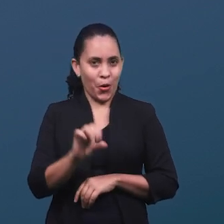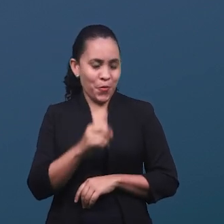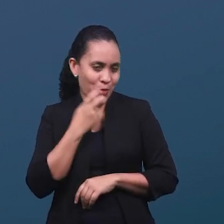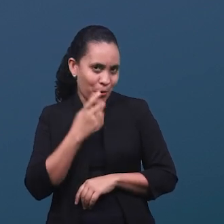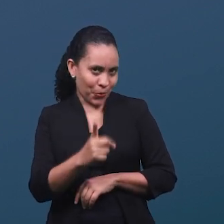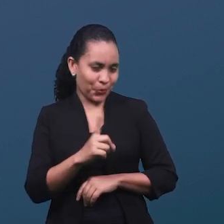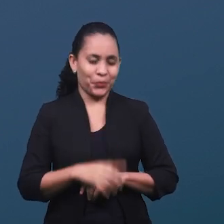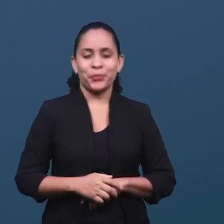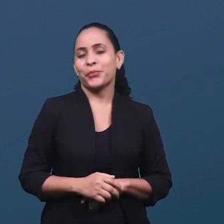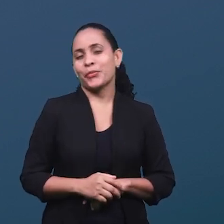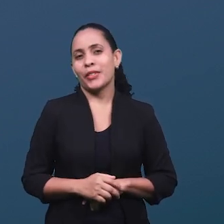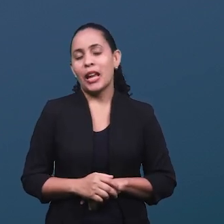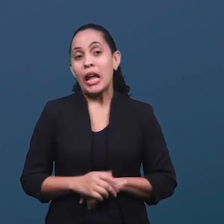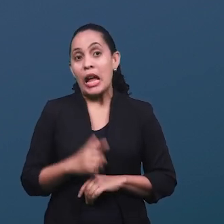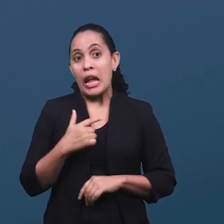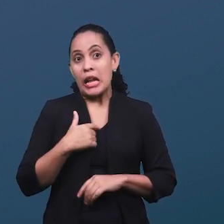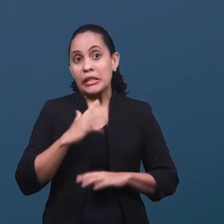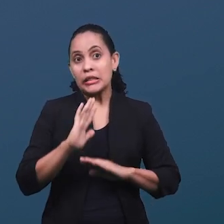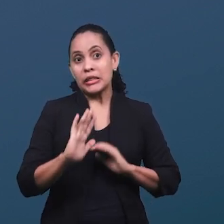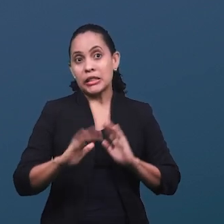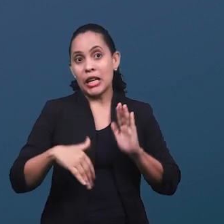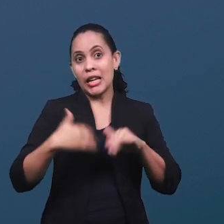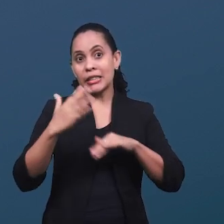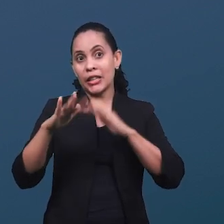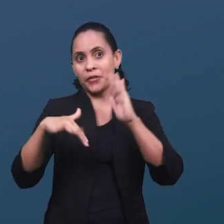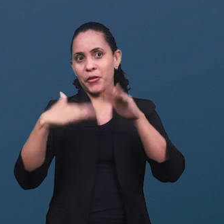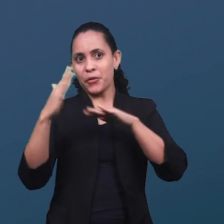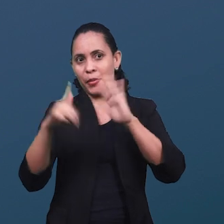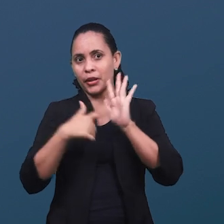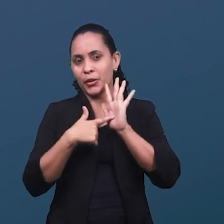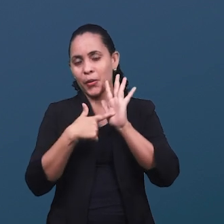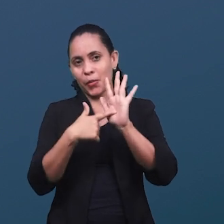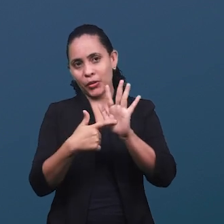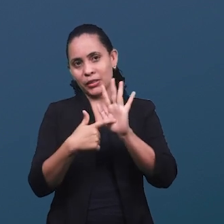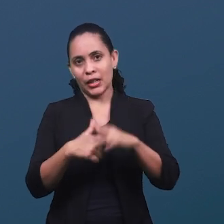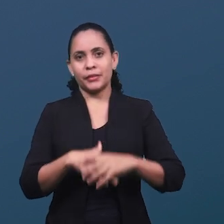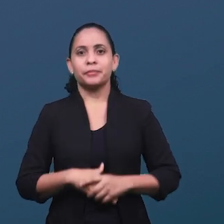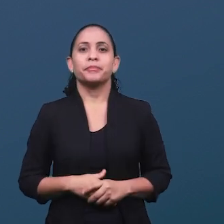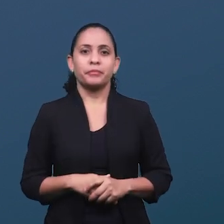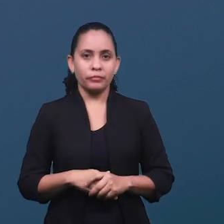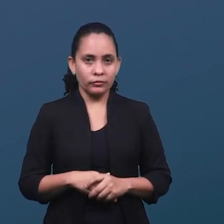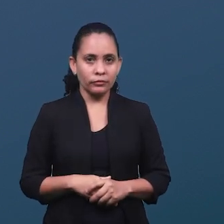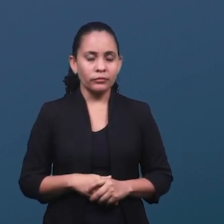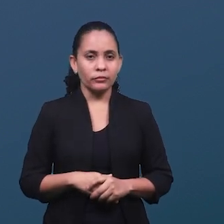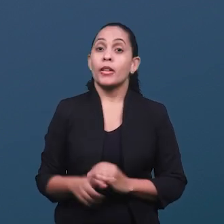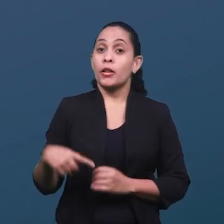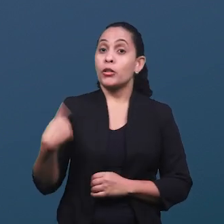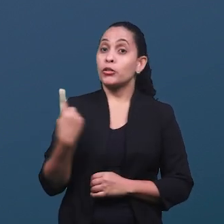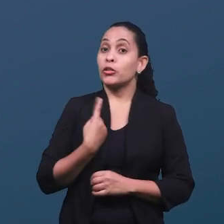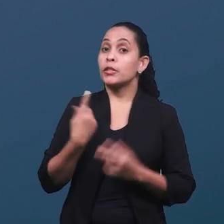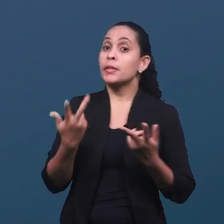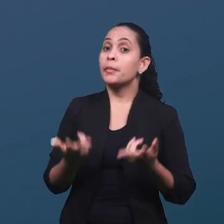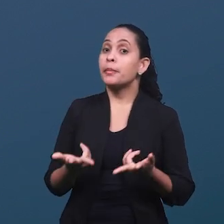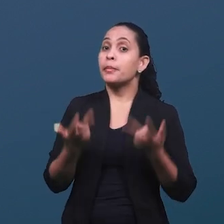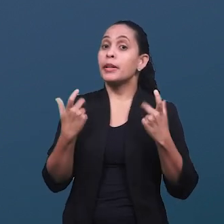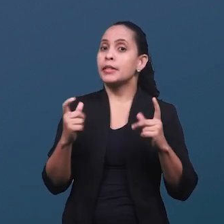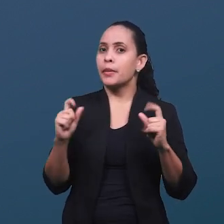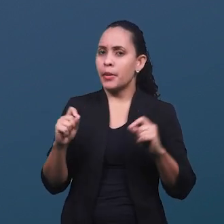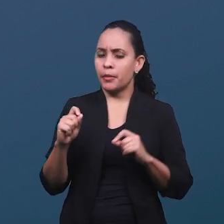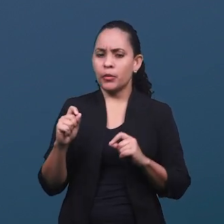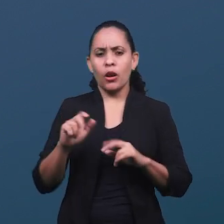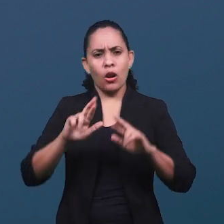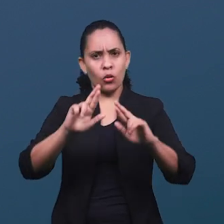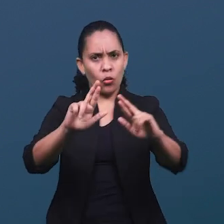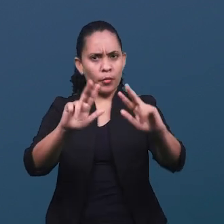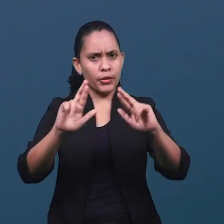na vanguarda. Já a engenharia de software ele já é mais específico para grandes softwares de grande porte, que normalmente exigem